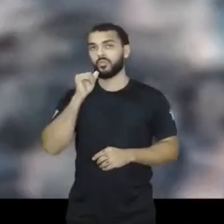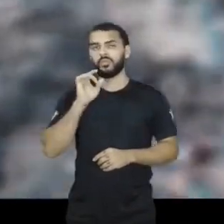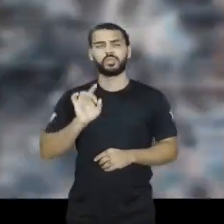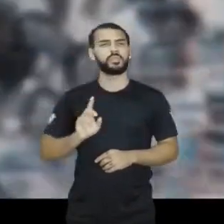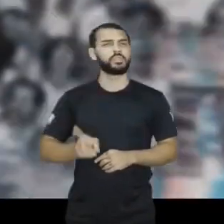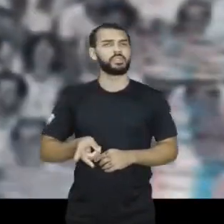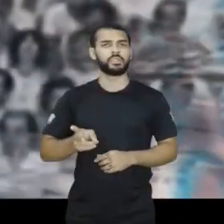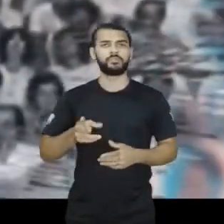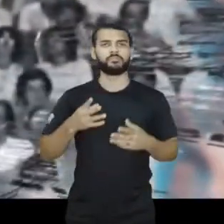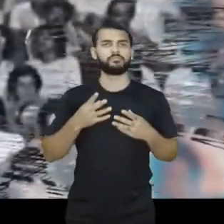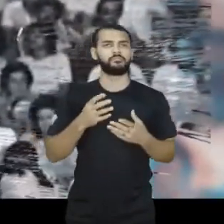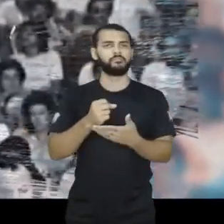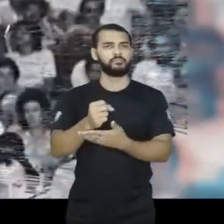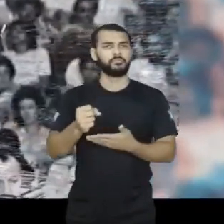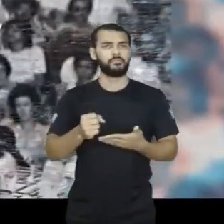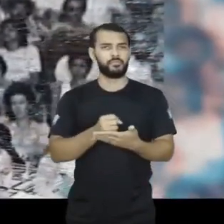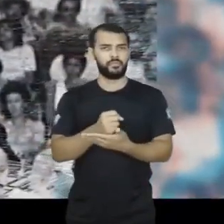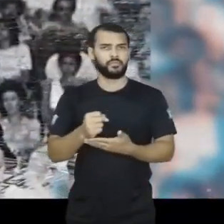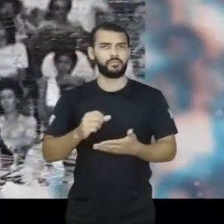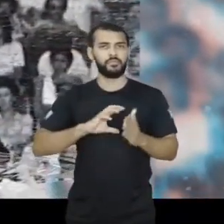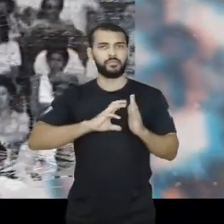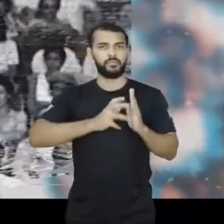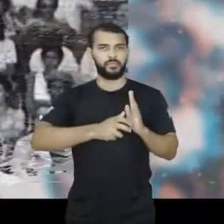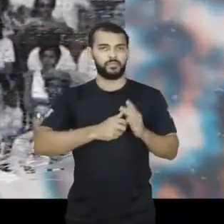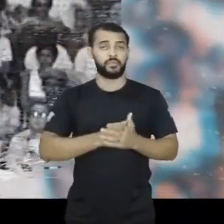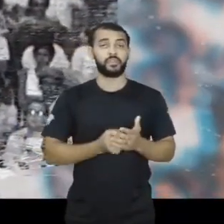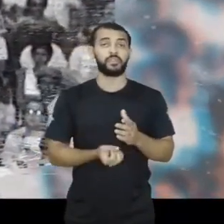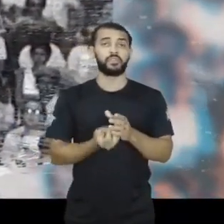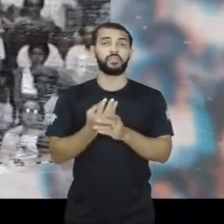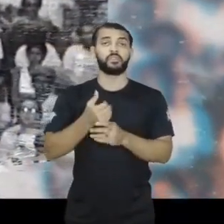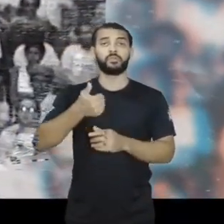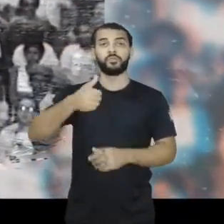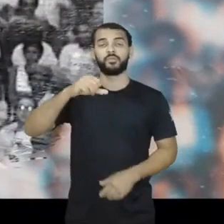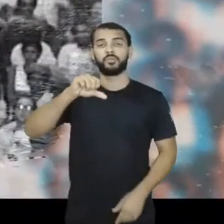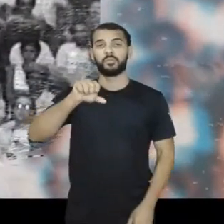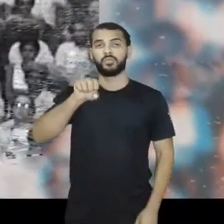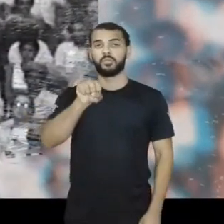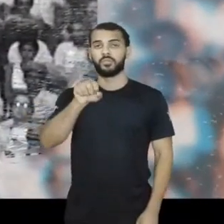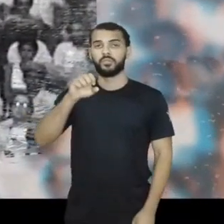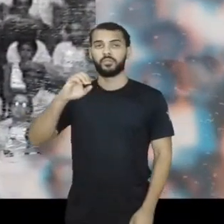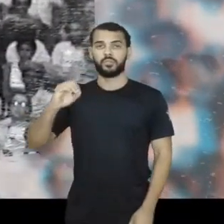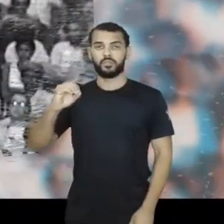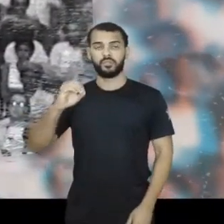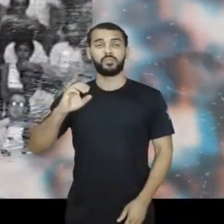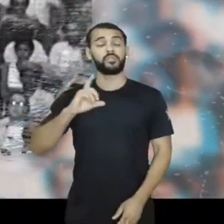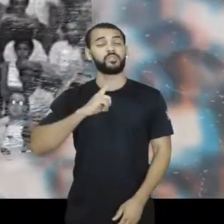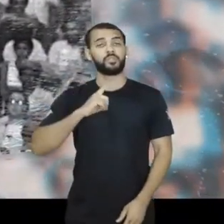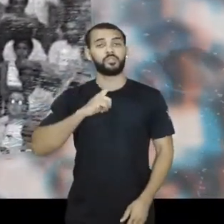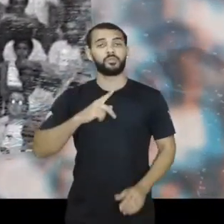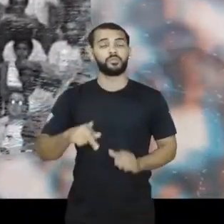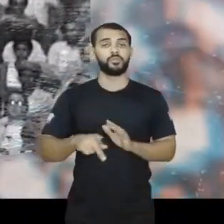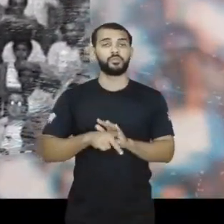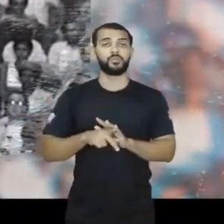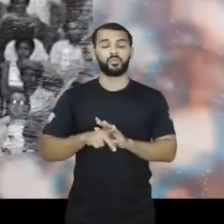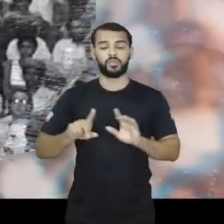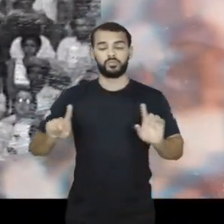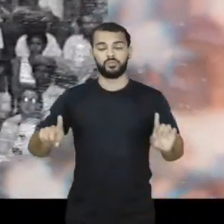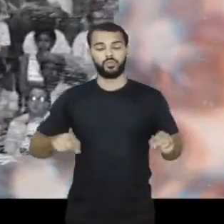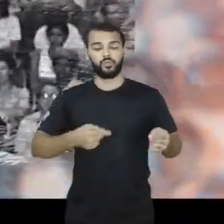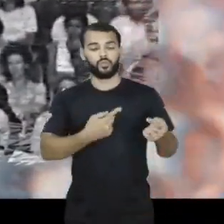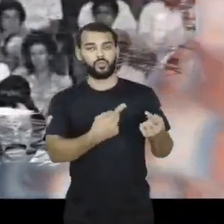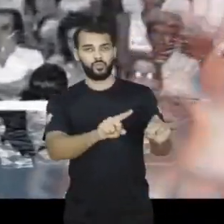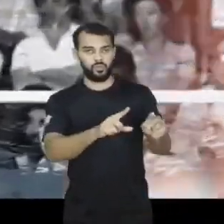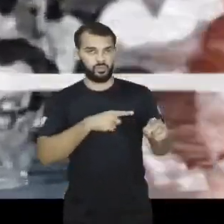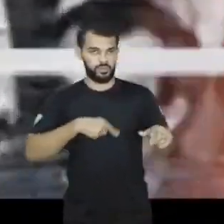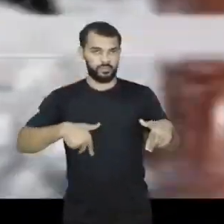partido. Quando foi fundado em 1980, já tinha em sua base o combate à desigualdade de gênero, e isso só foi se